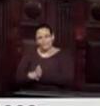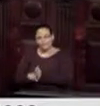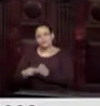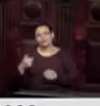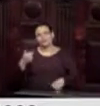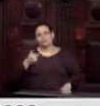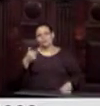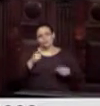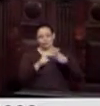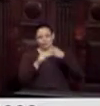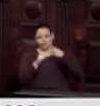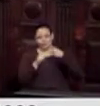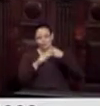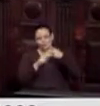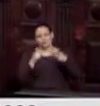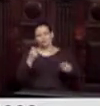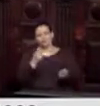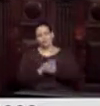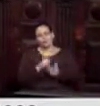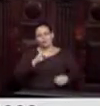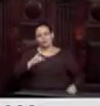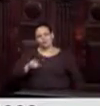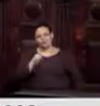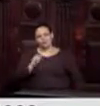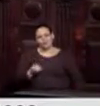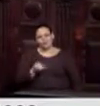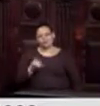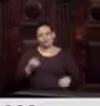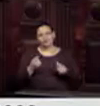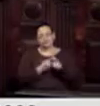Segundo, o pagamento de juros da dívida pública.